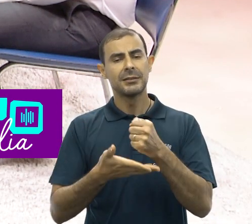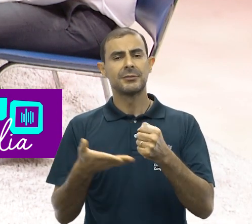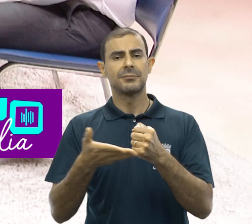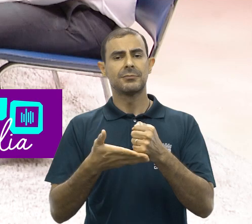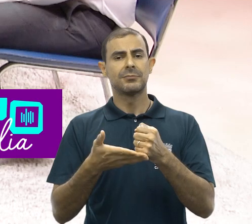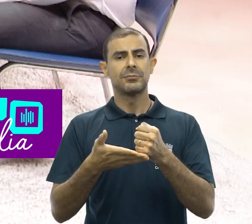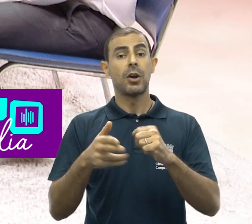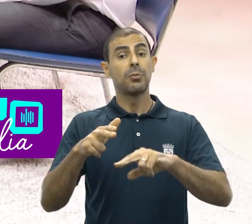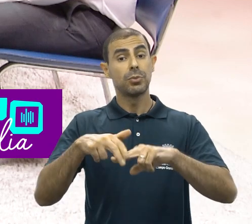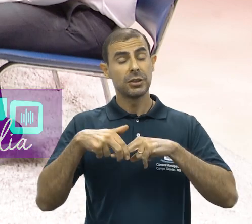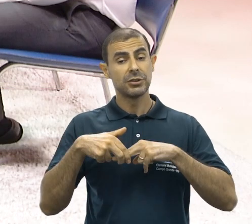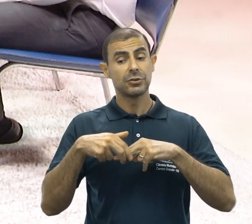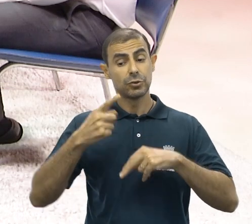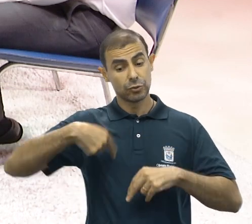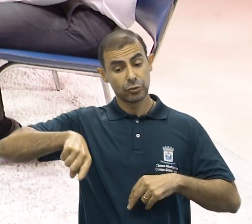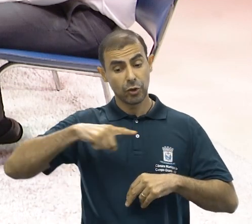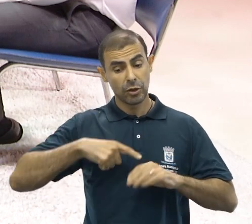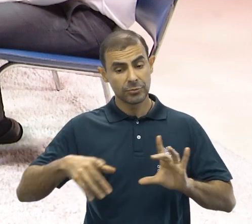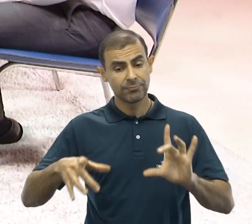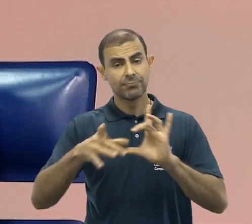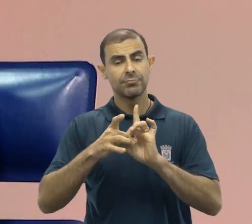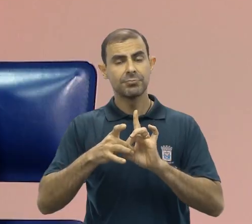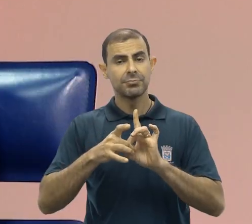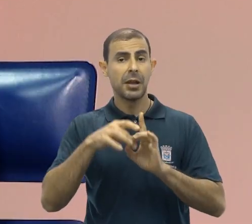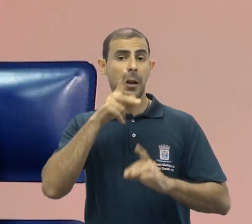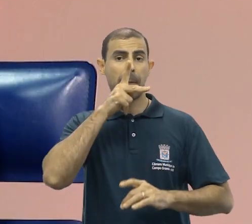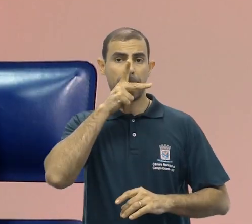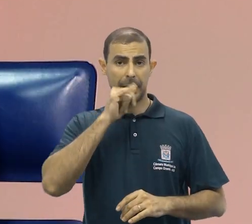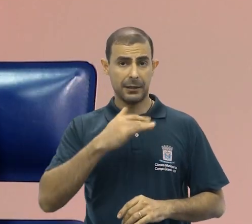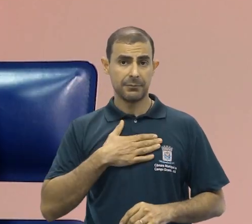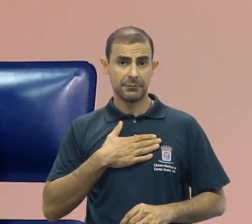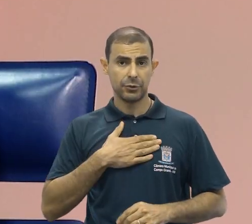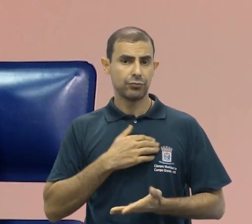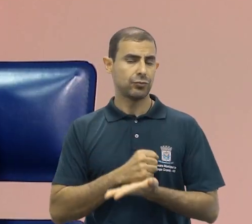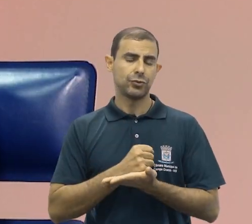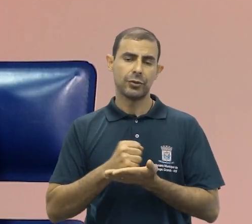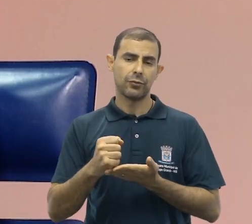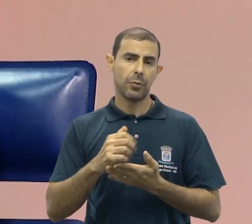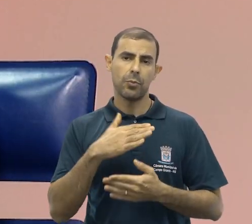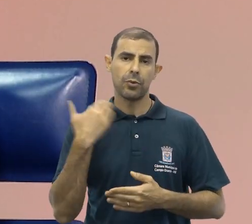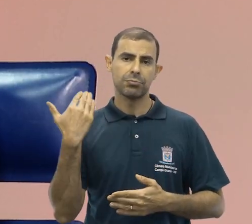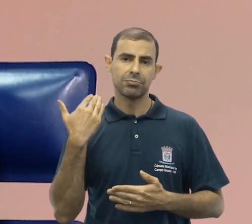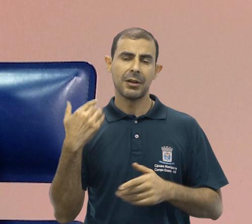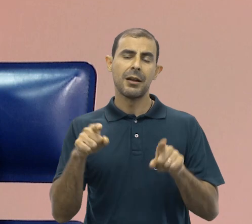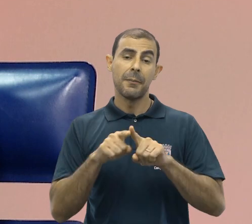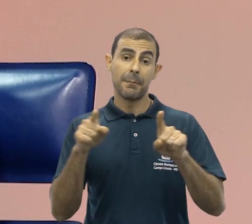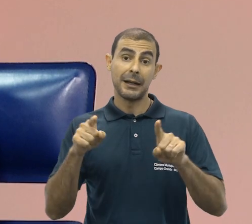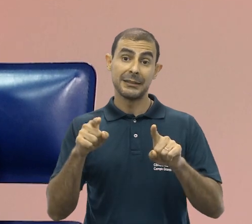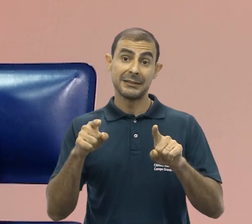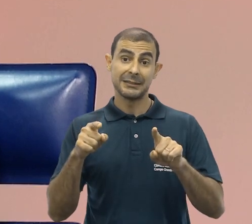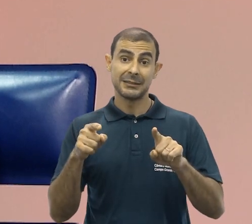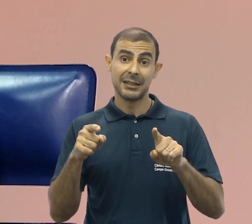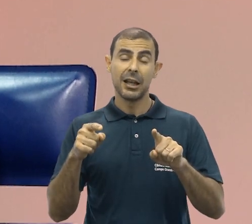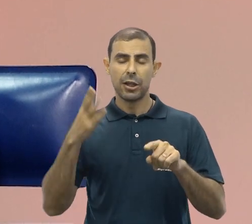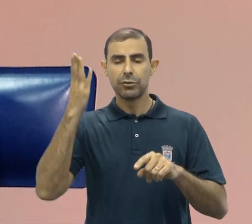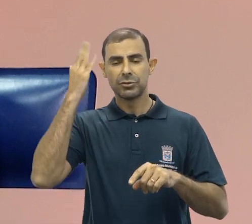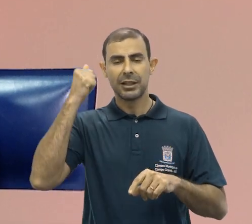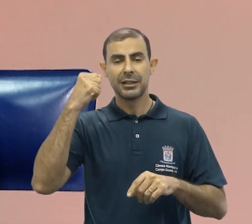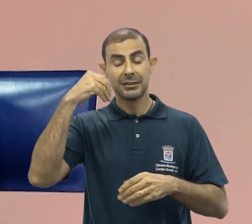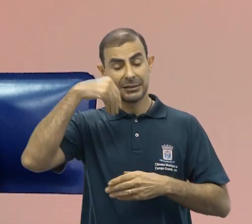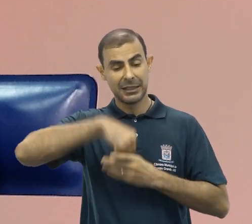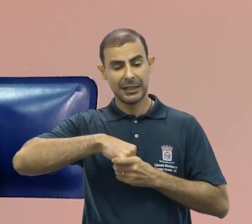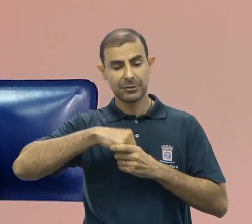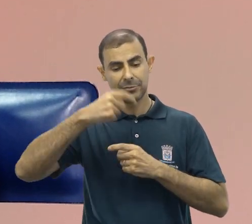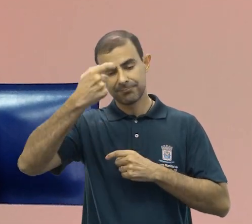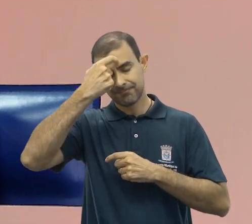fundamental e por isso que nós estamos aqui. Meu pai já não está mais com a gente, pessoa, mas